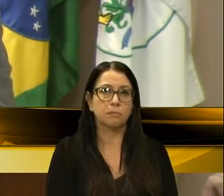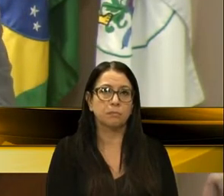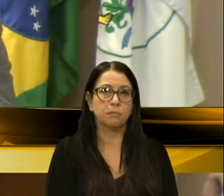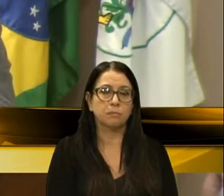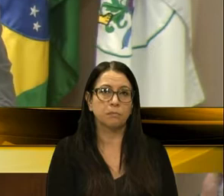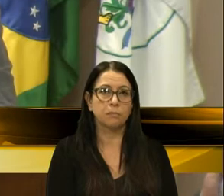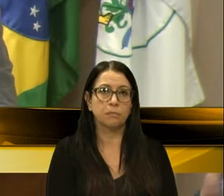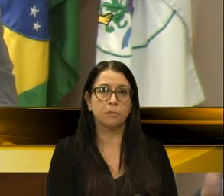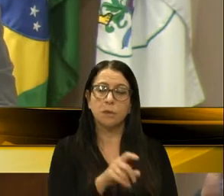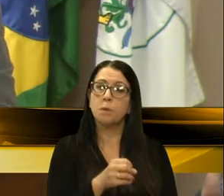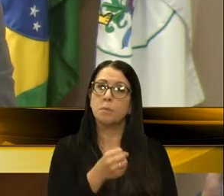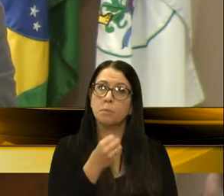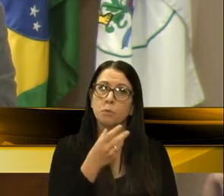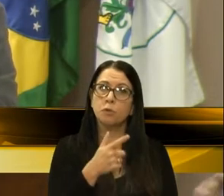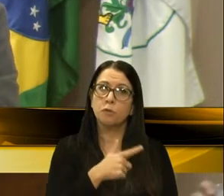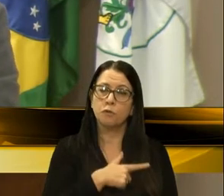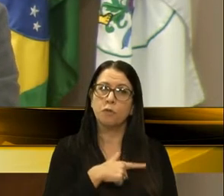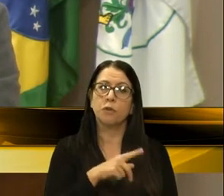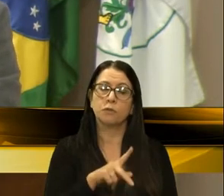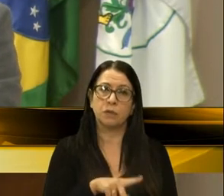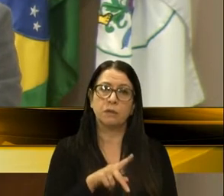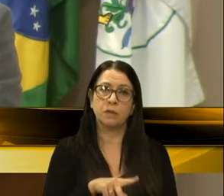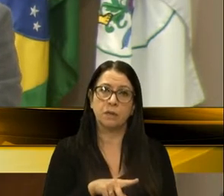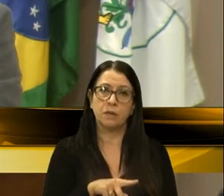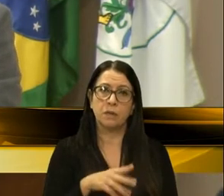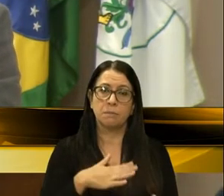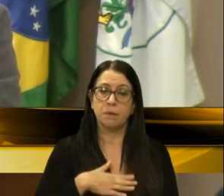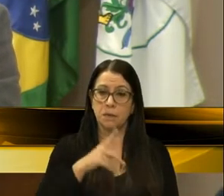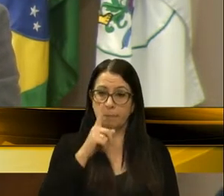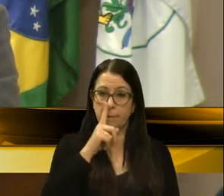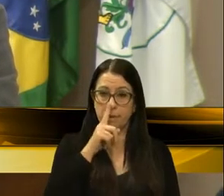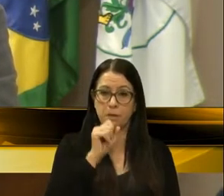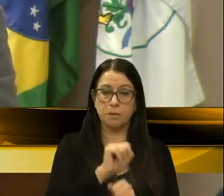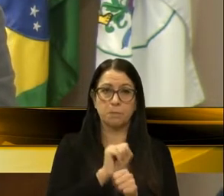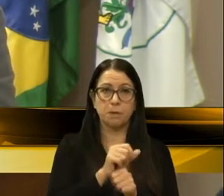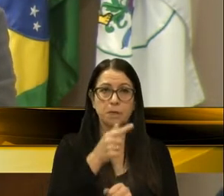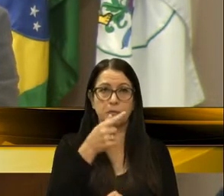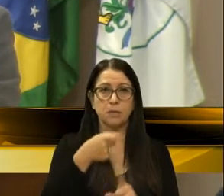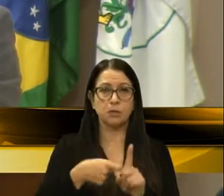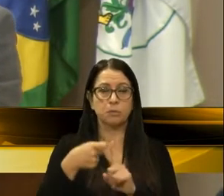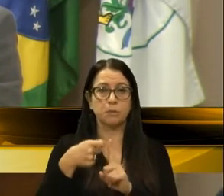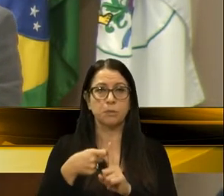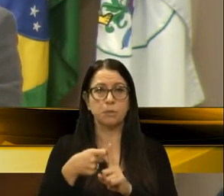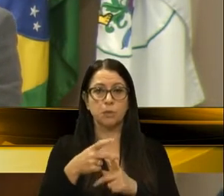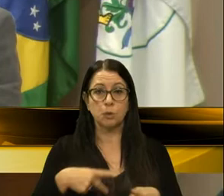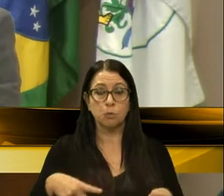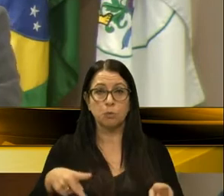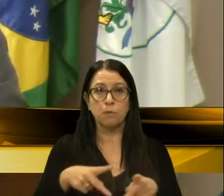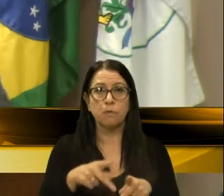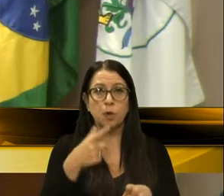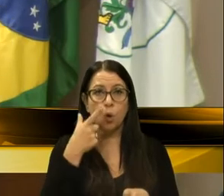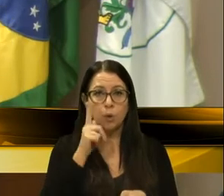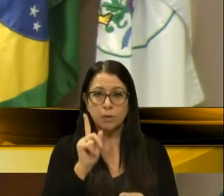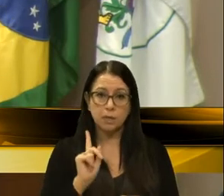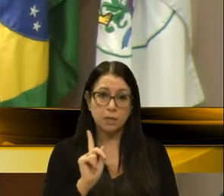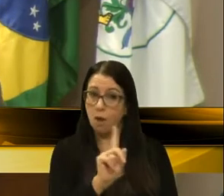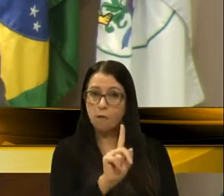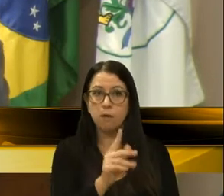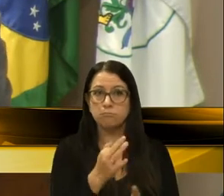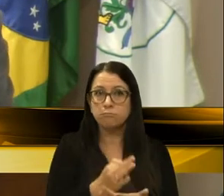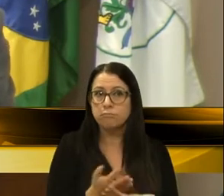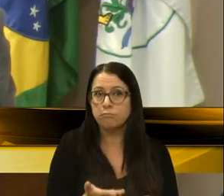diz o seguinte: muito feio mesmo, minha mãe esperando há 7 meses e o povo que consegue não